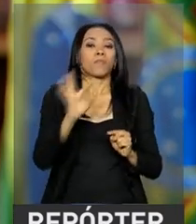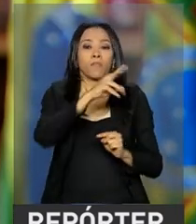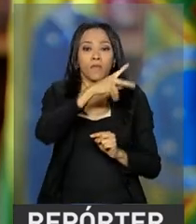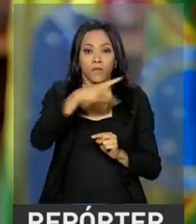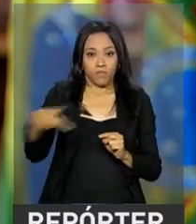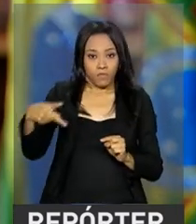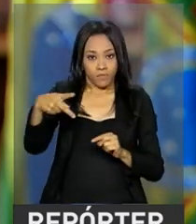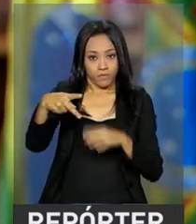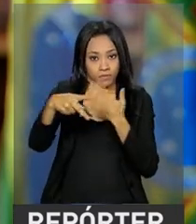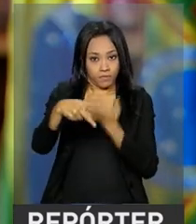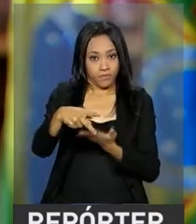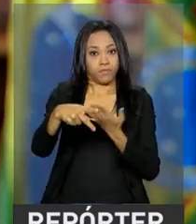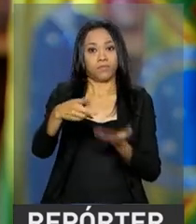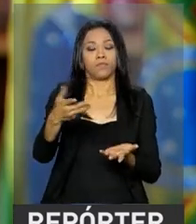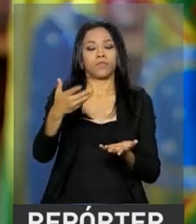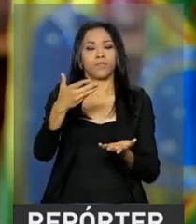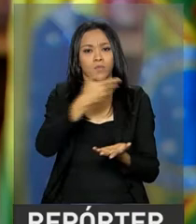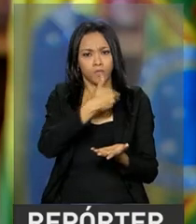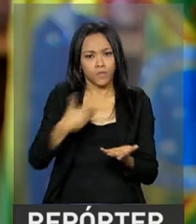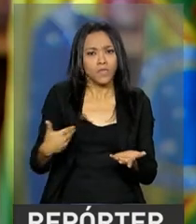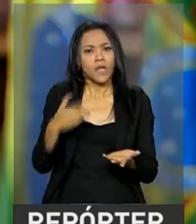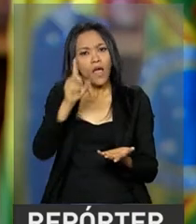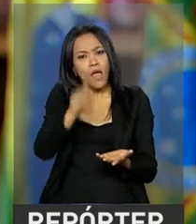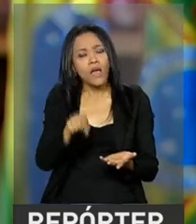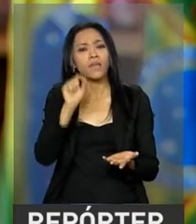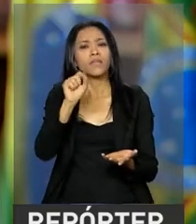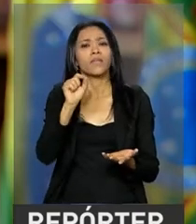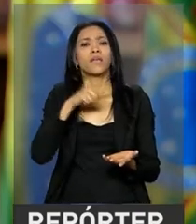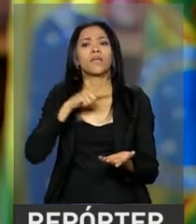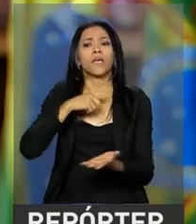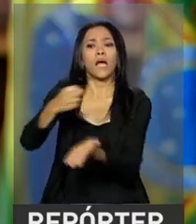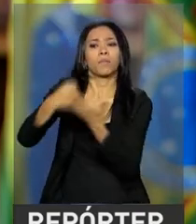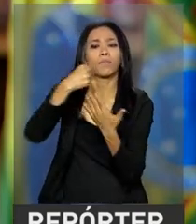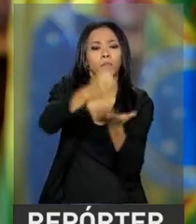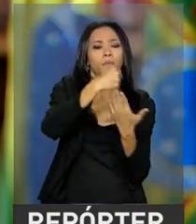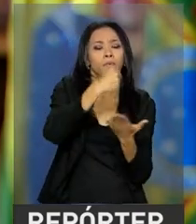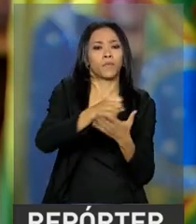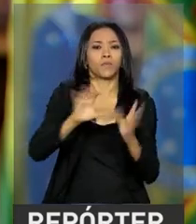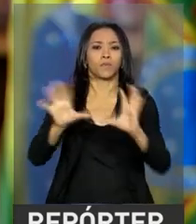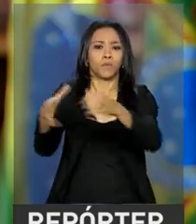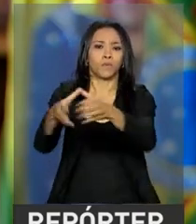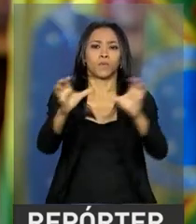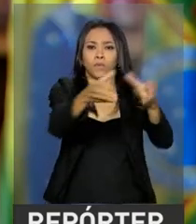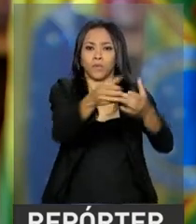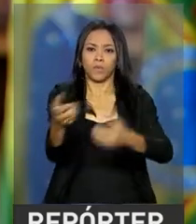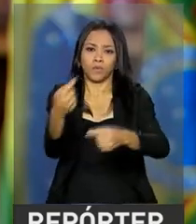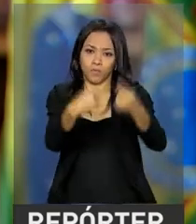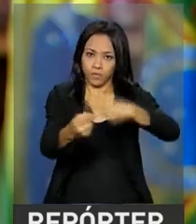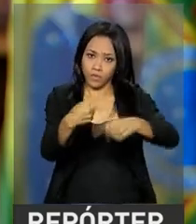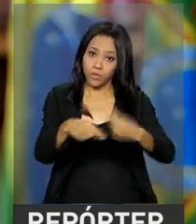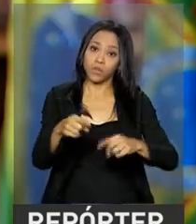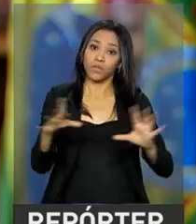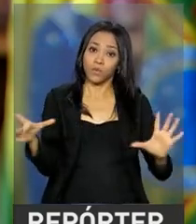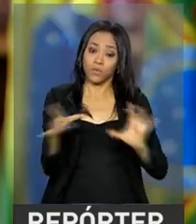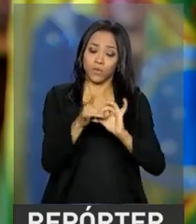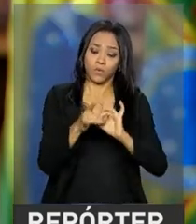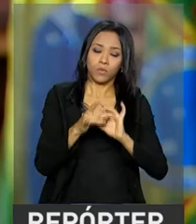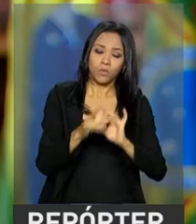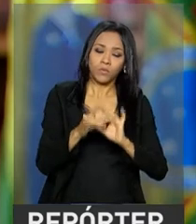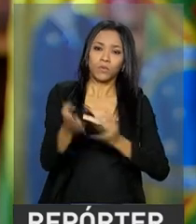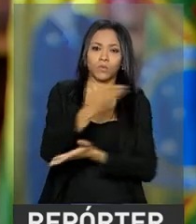ser democrática é aquela que conta com o apoio de uma base parlamentar unida em torno das medidas